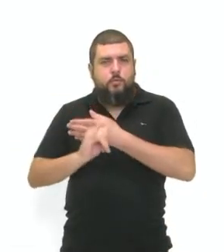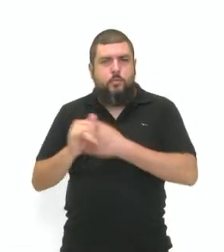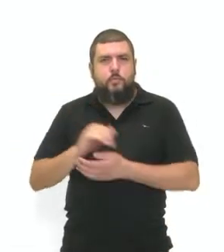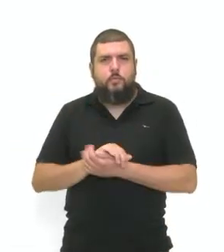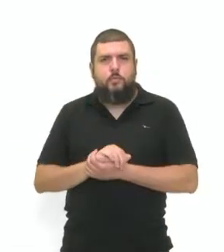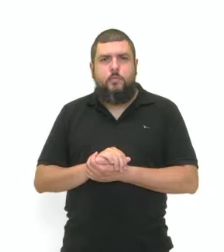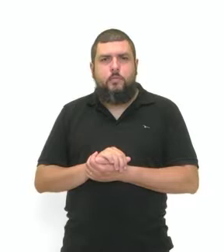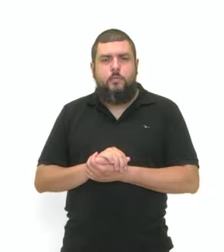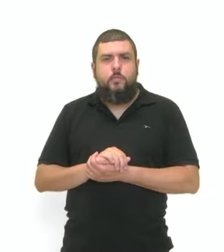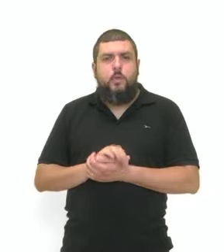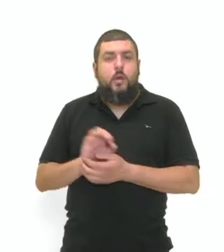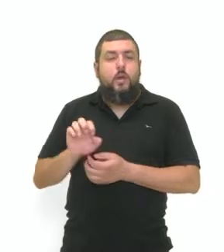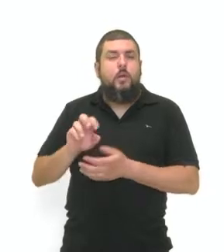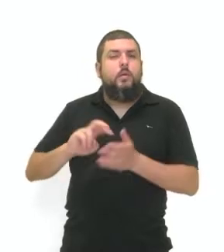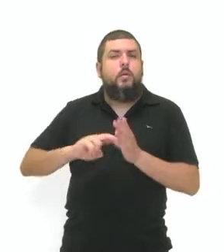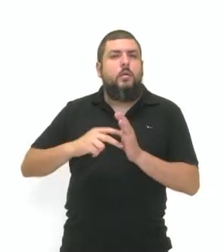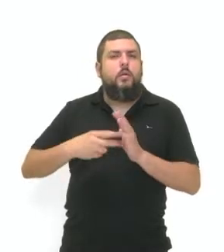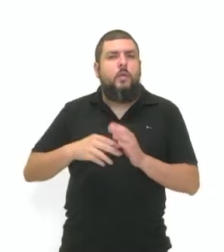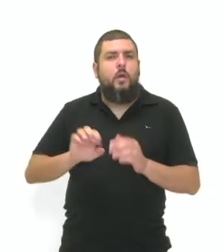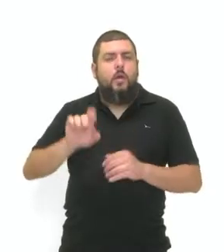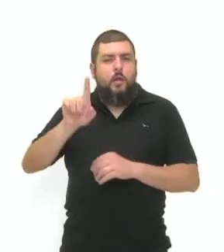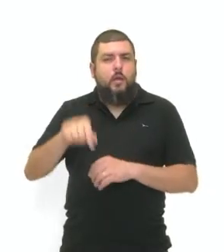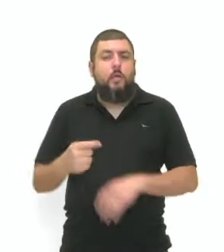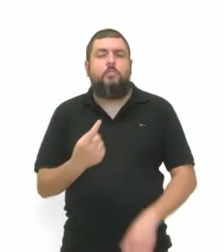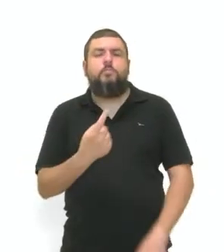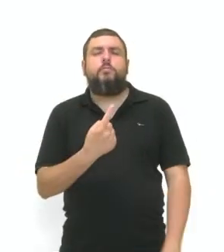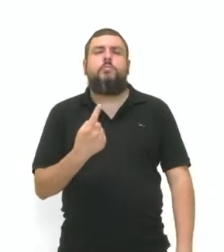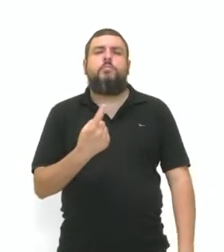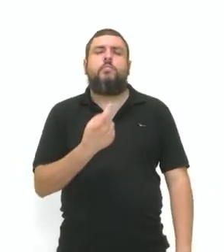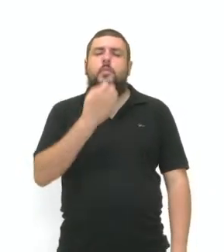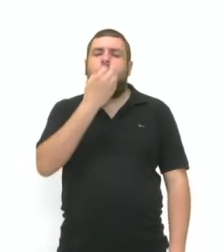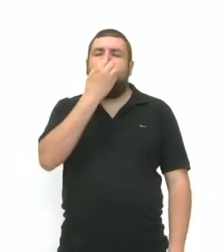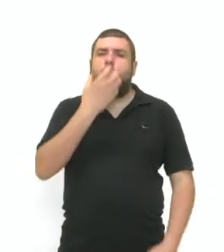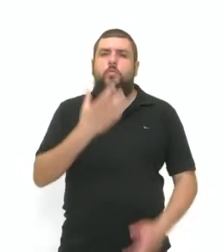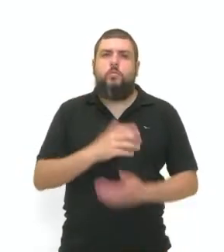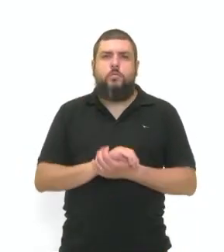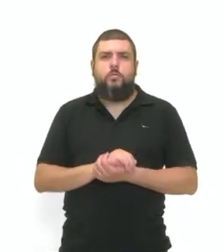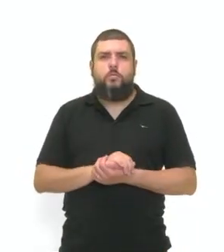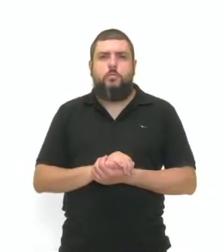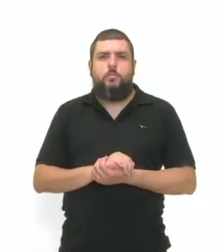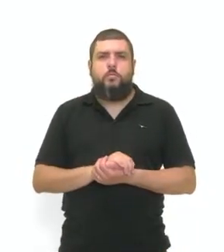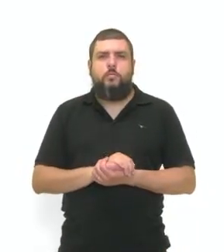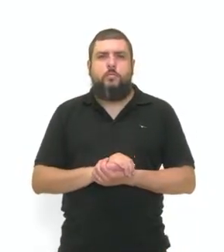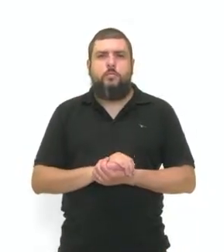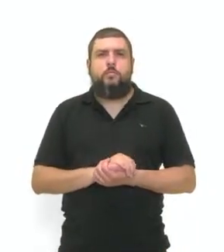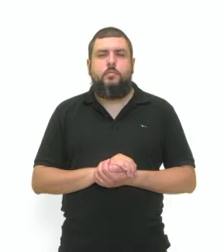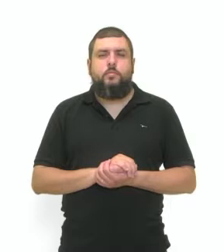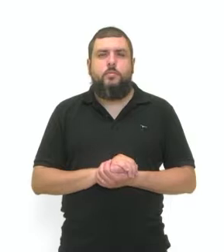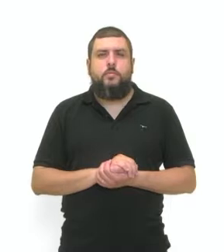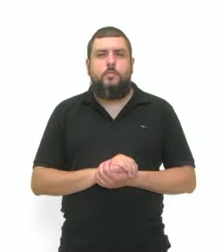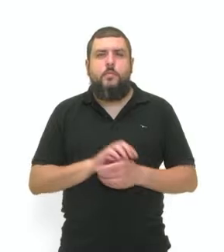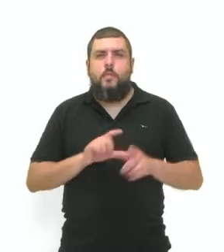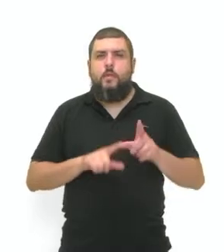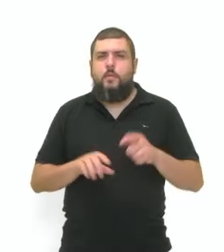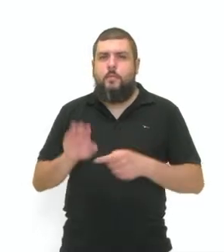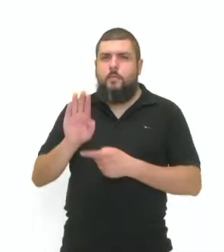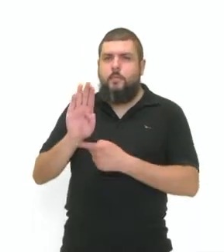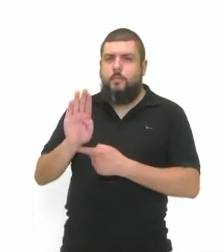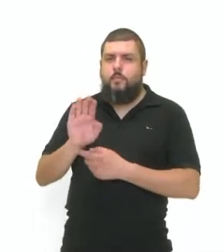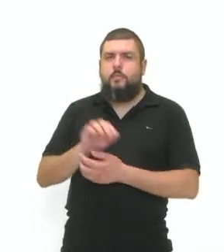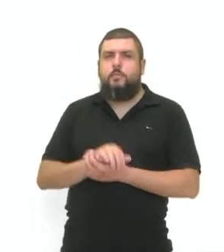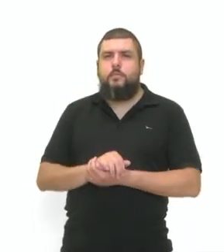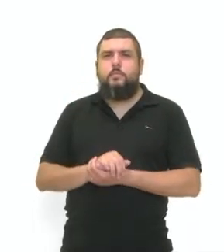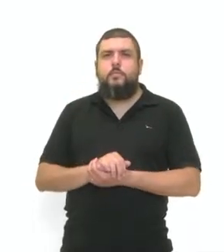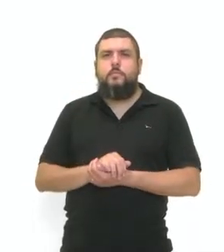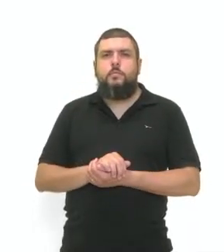definir aquela solidão boa. Então sozinhez significa isso. Na letra B, como o cronista sugere